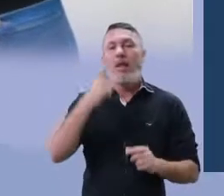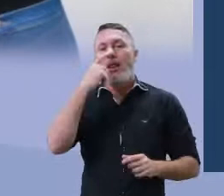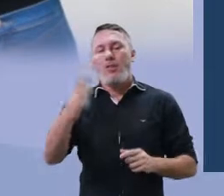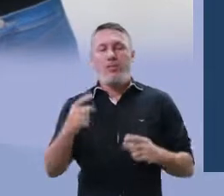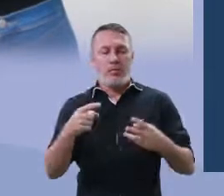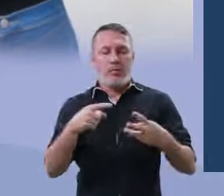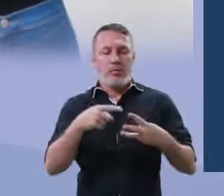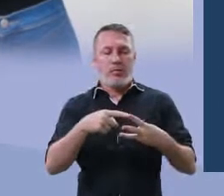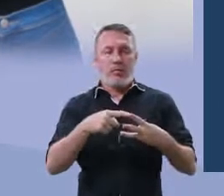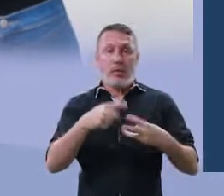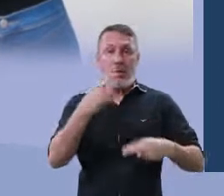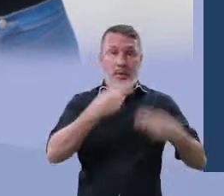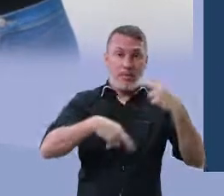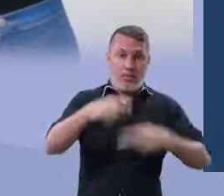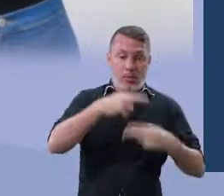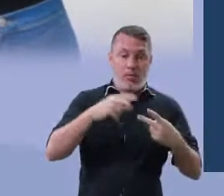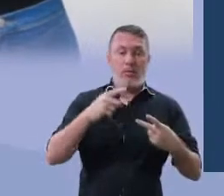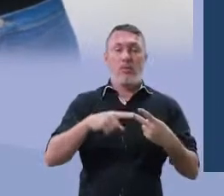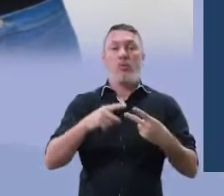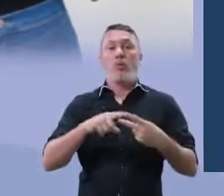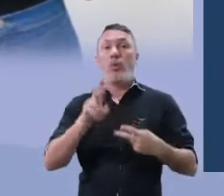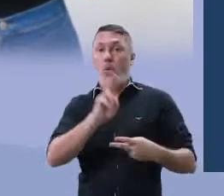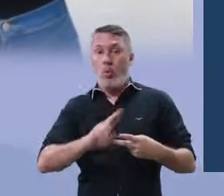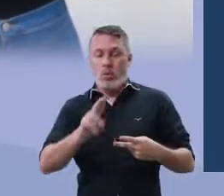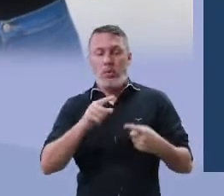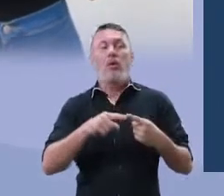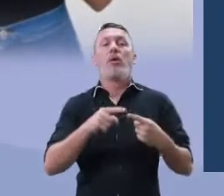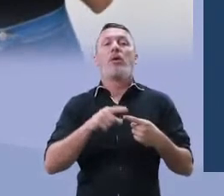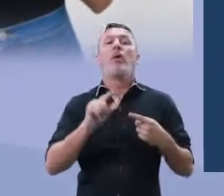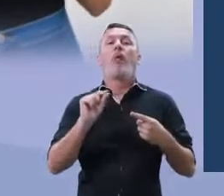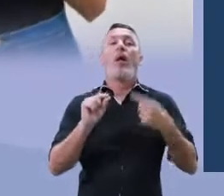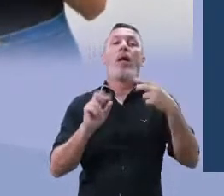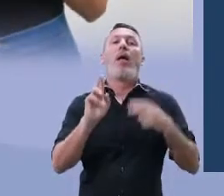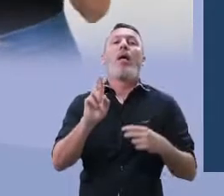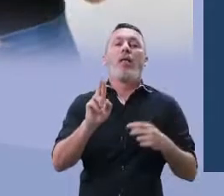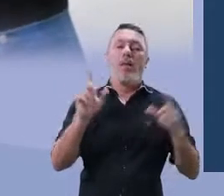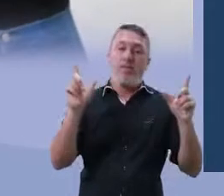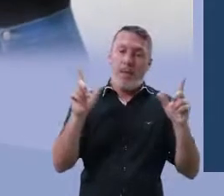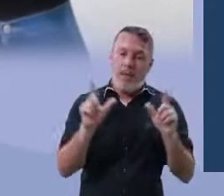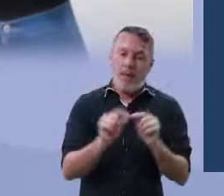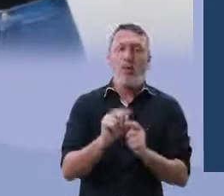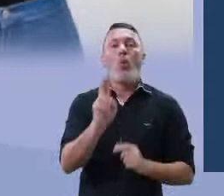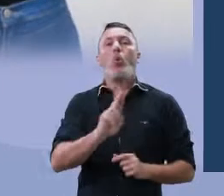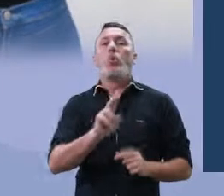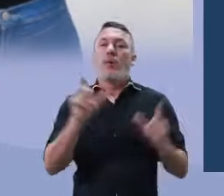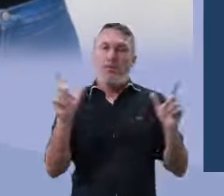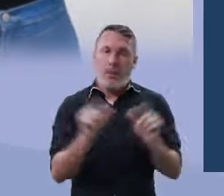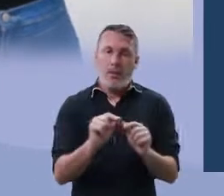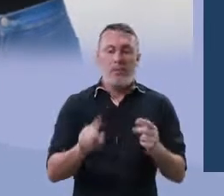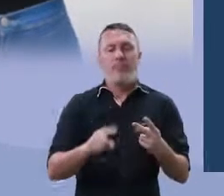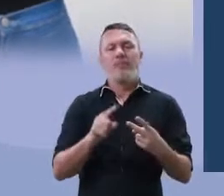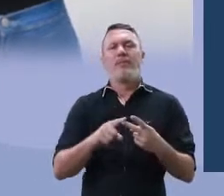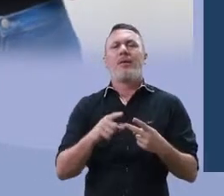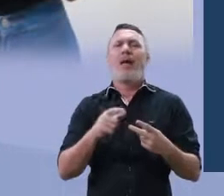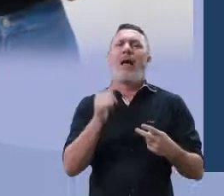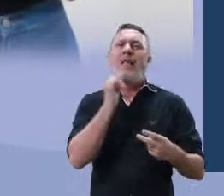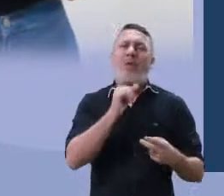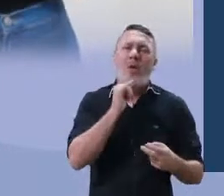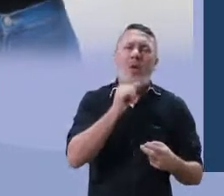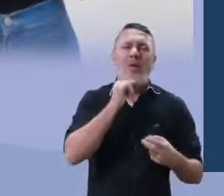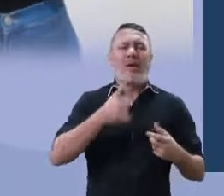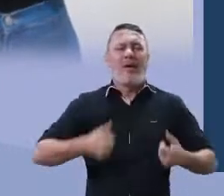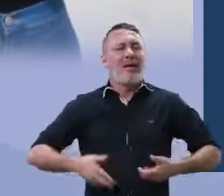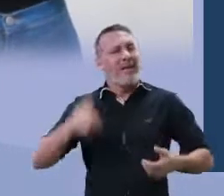3 R's: reduzir, reutilizar e reciclar. Qual é a diferença? Reduzir significa consumir